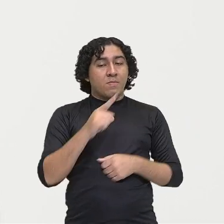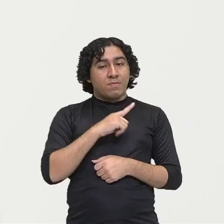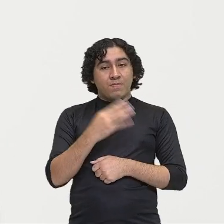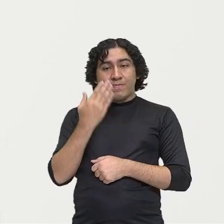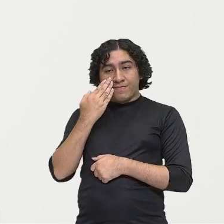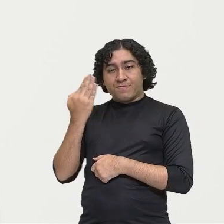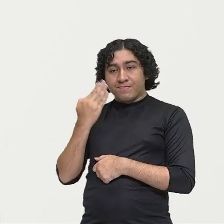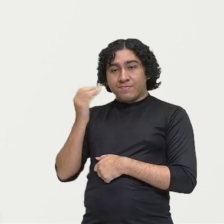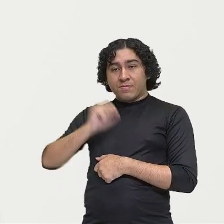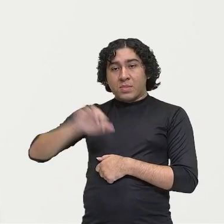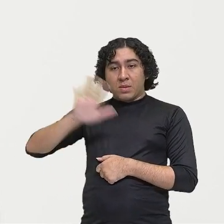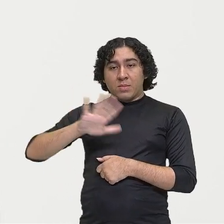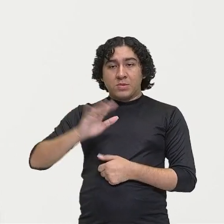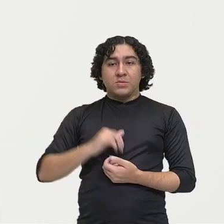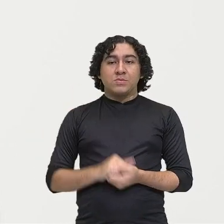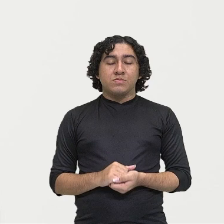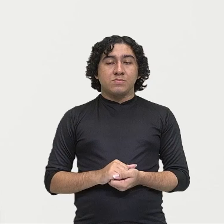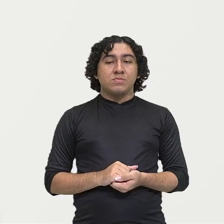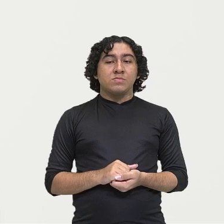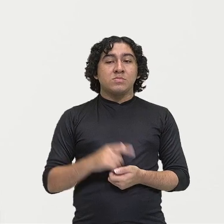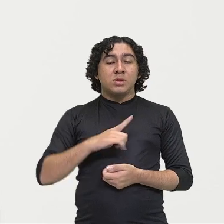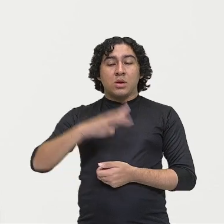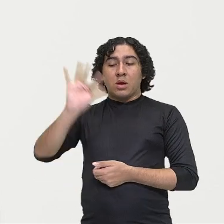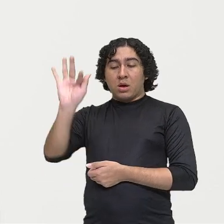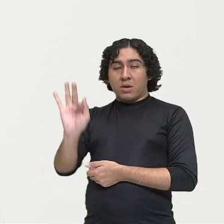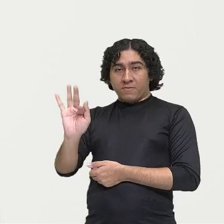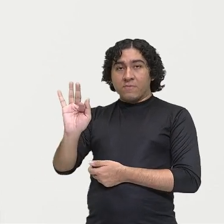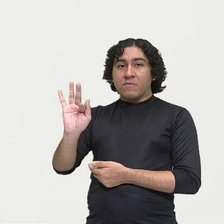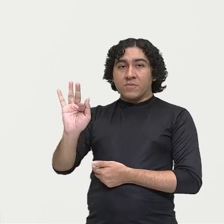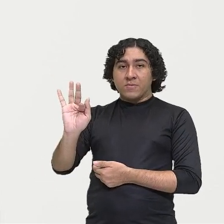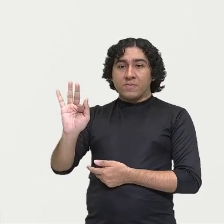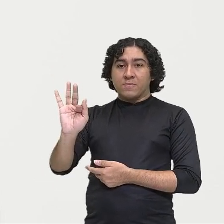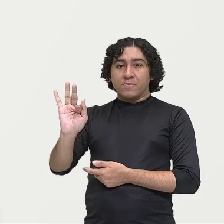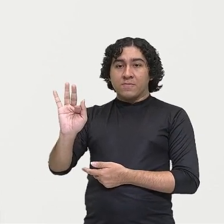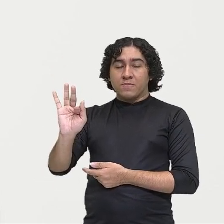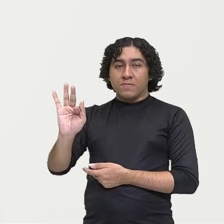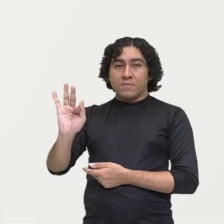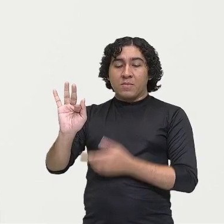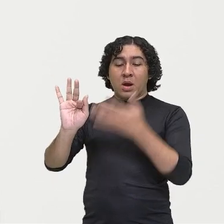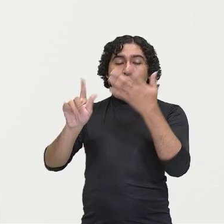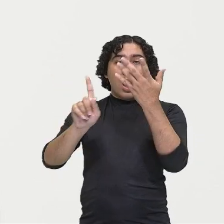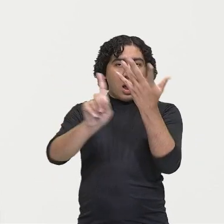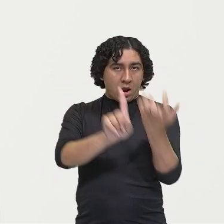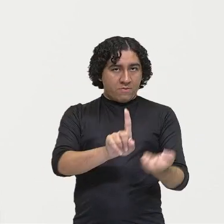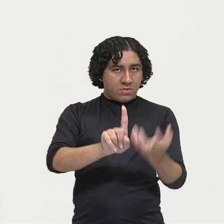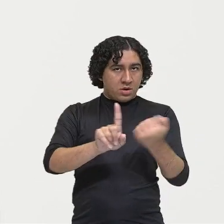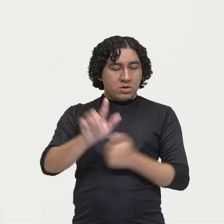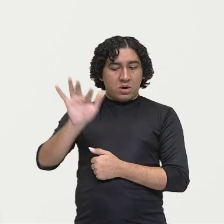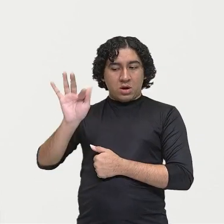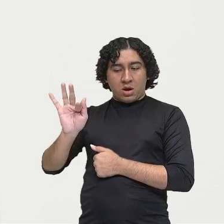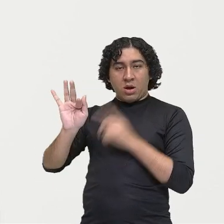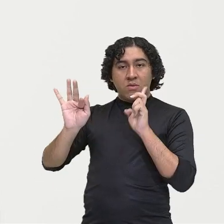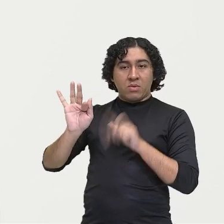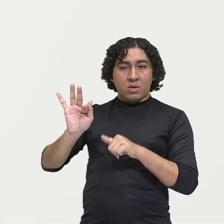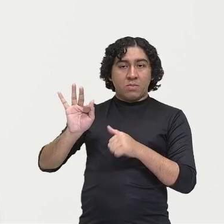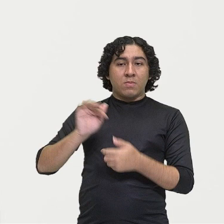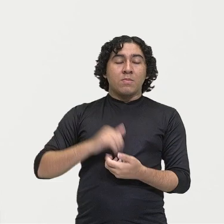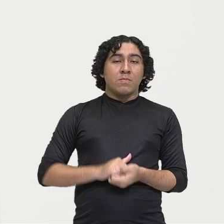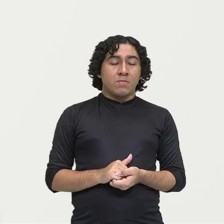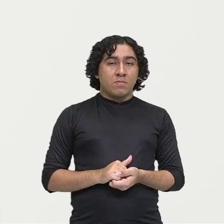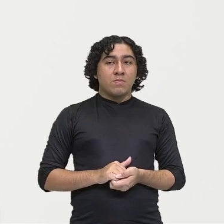ó, eu tenho a força gravitacional, que elas são grandezas